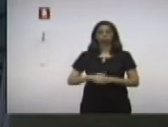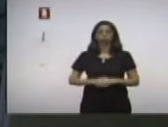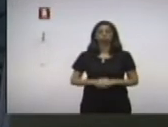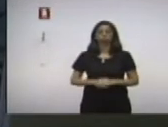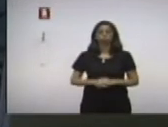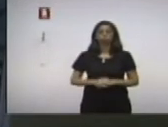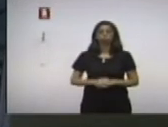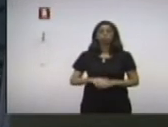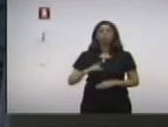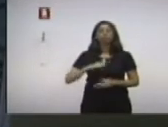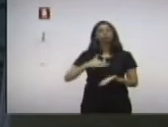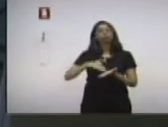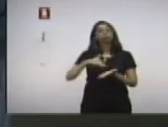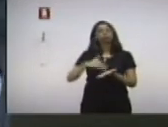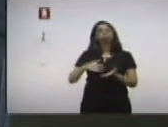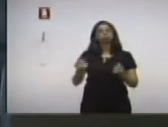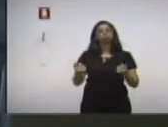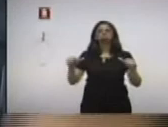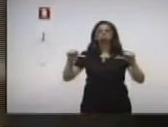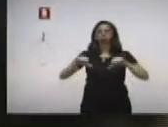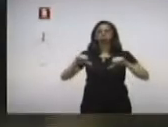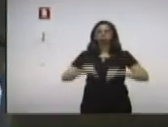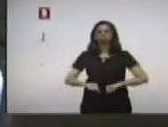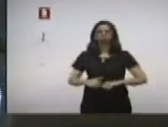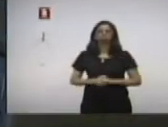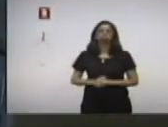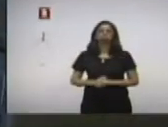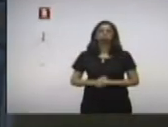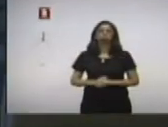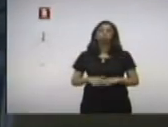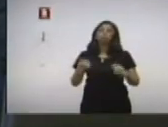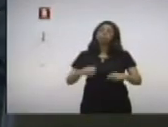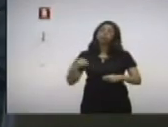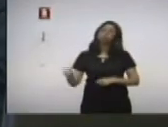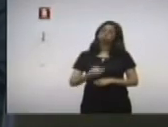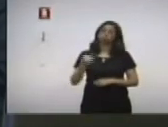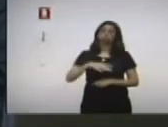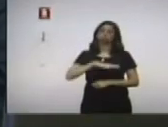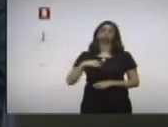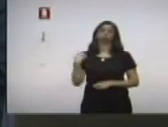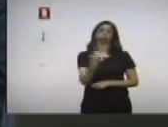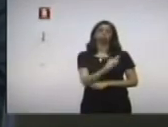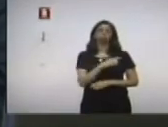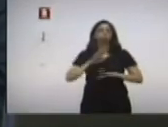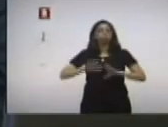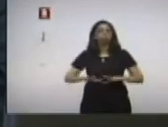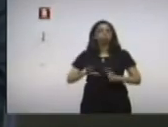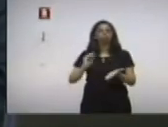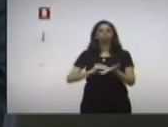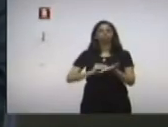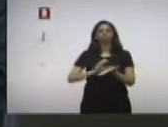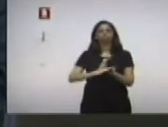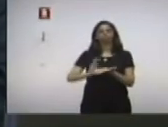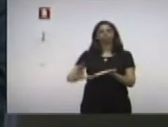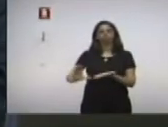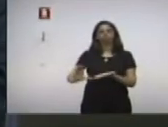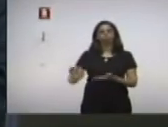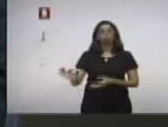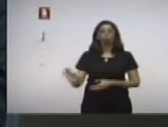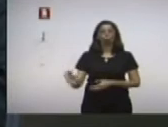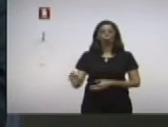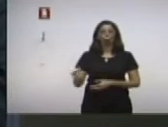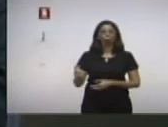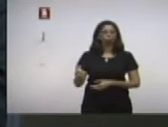gravíssimos em secretarias inclusive sensíveis do município que eu não tenho ah ah